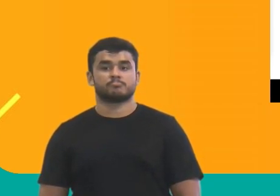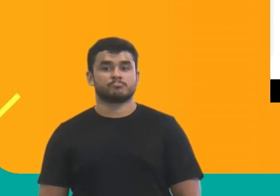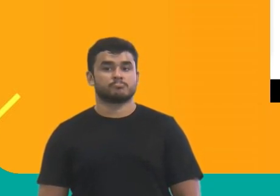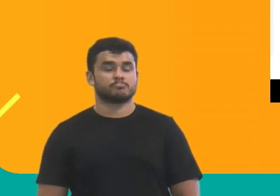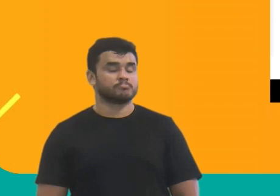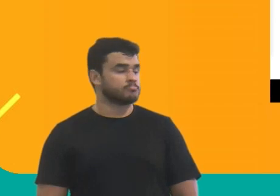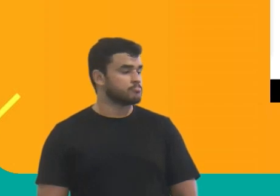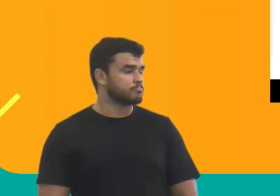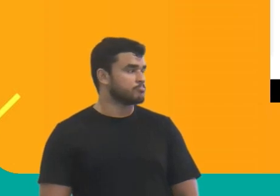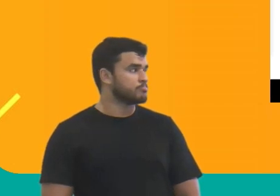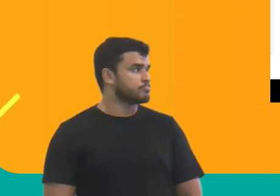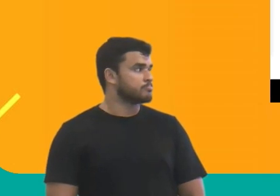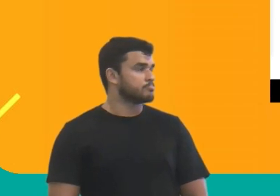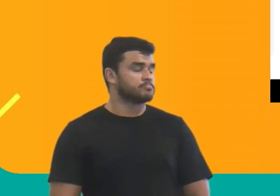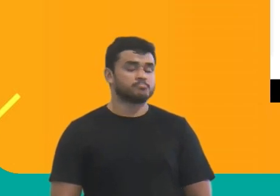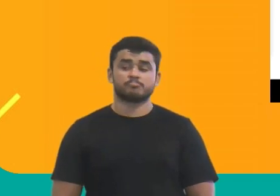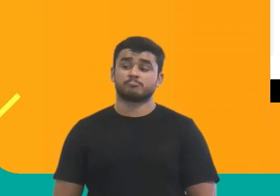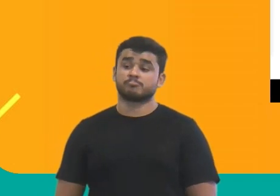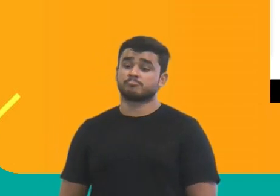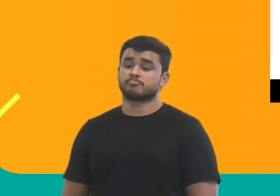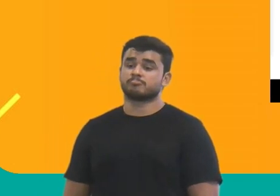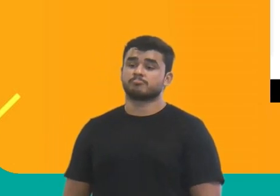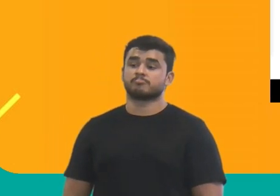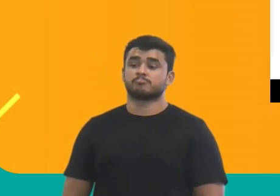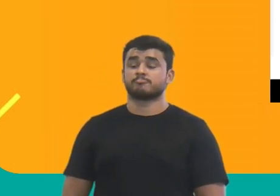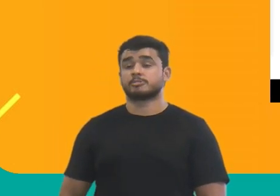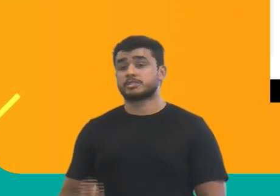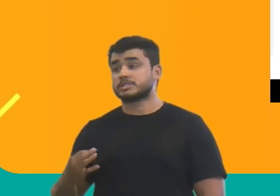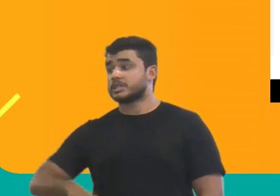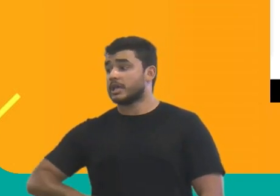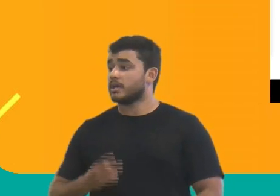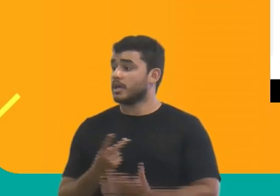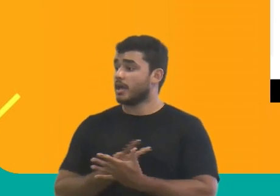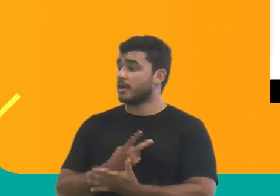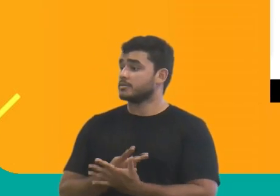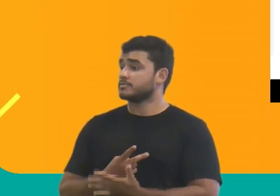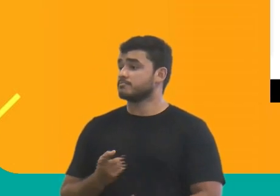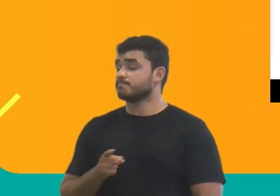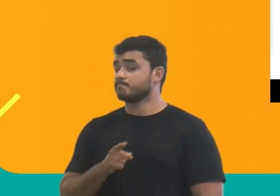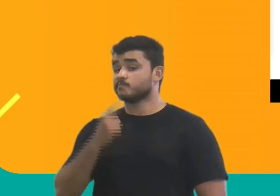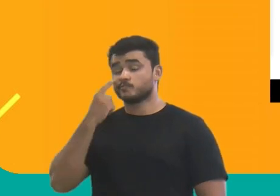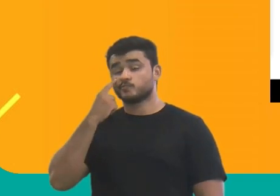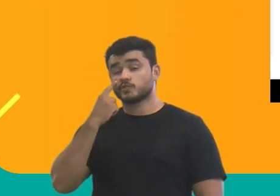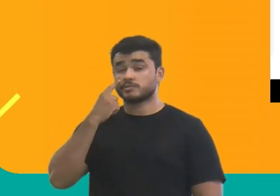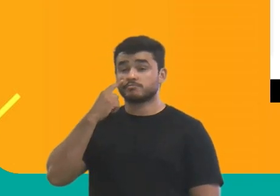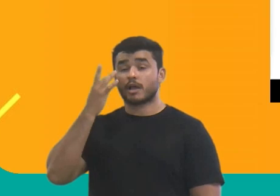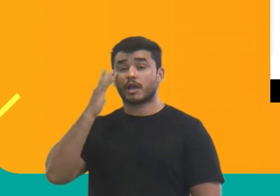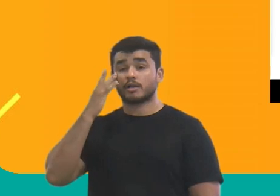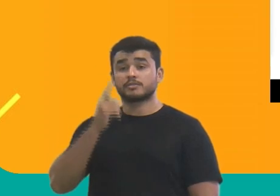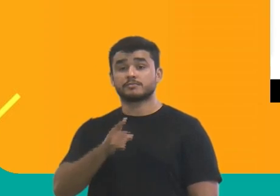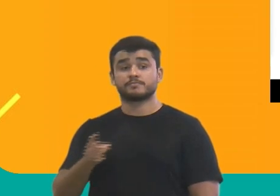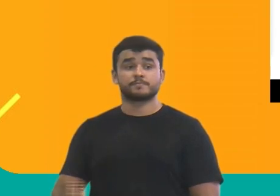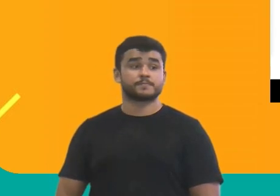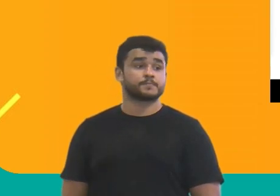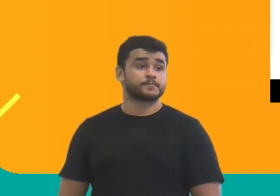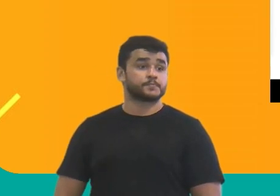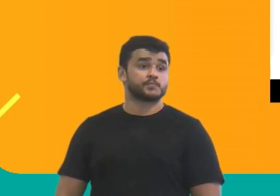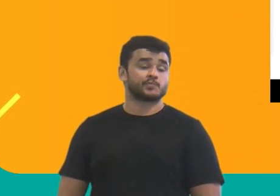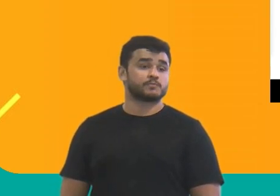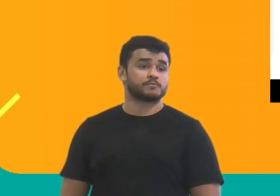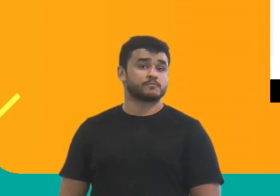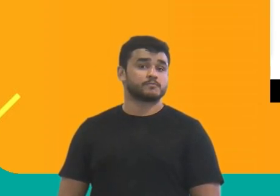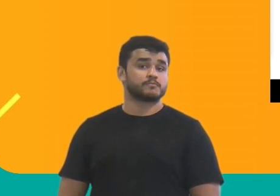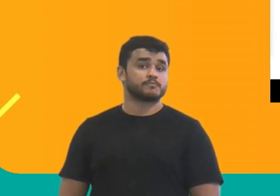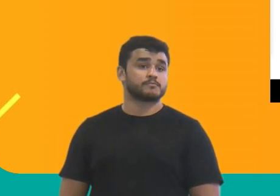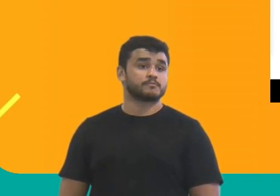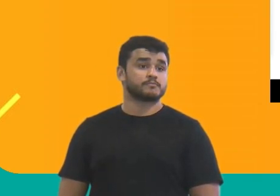refletisse. O que, quem acerta e quem é errada? E o que, você acha que está errado na outra? E, na realidade,